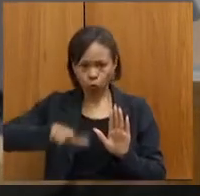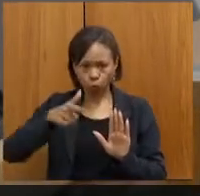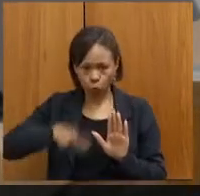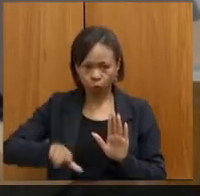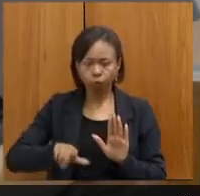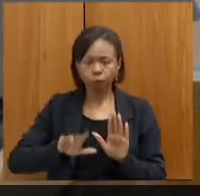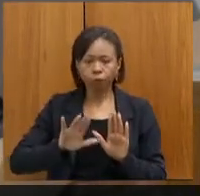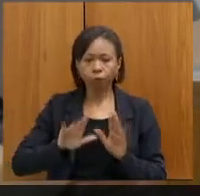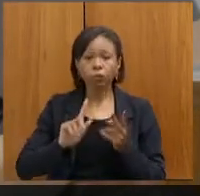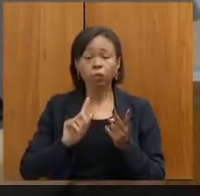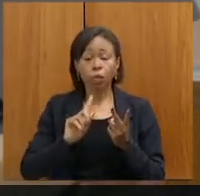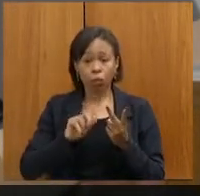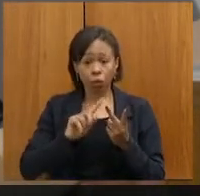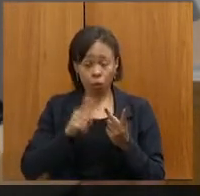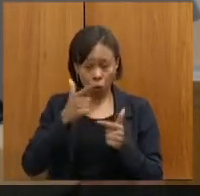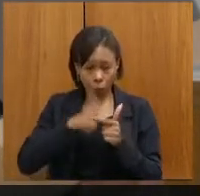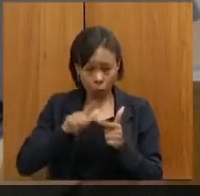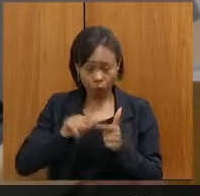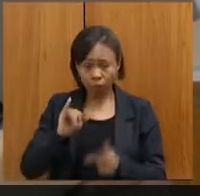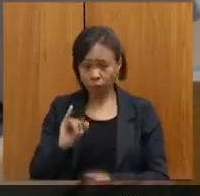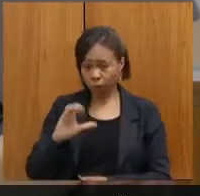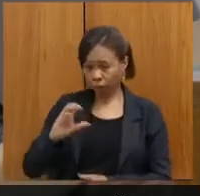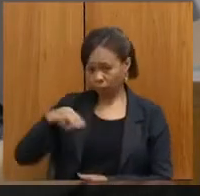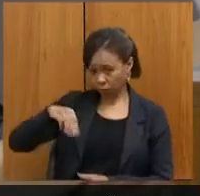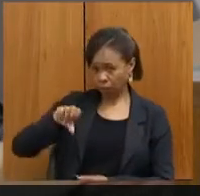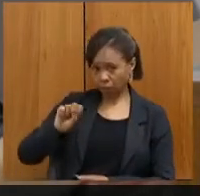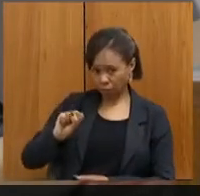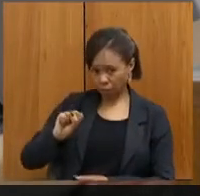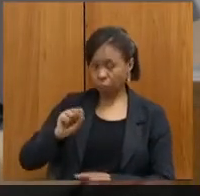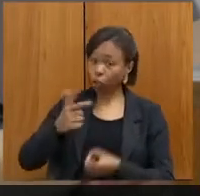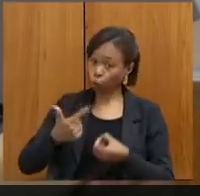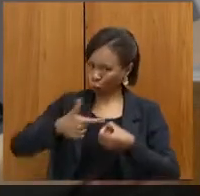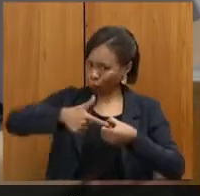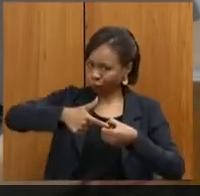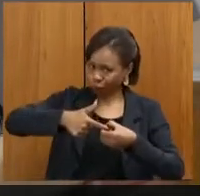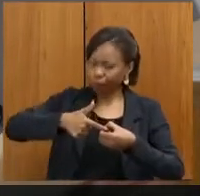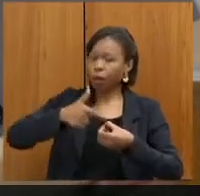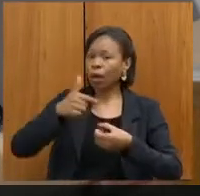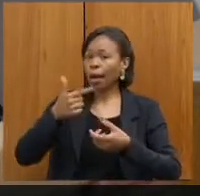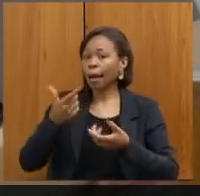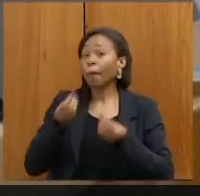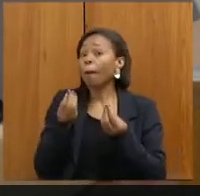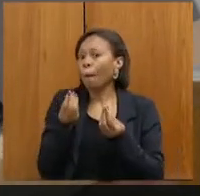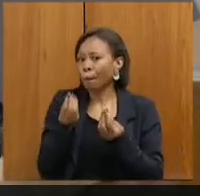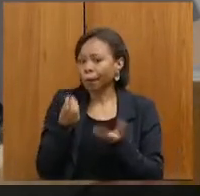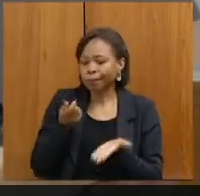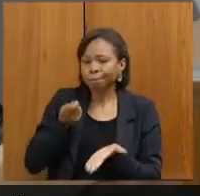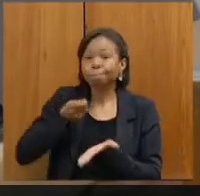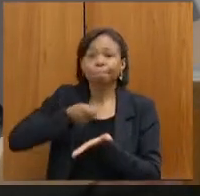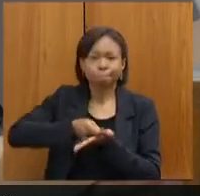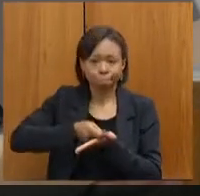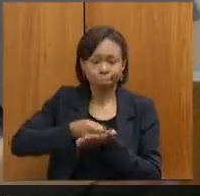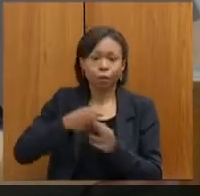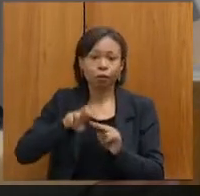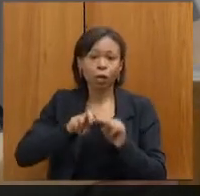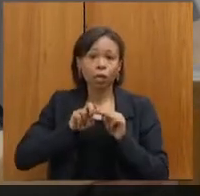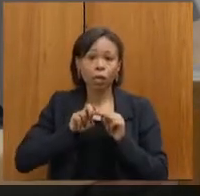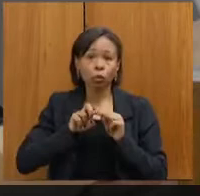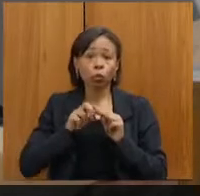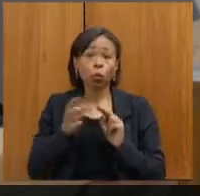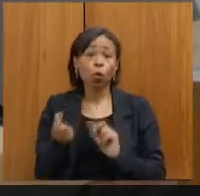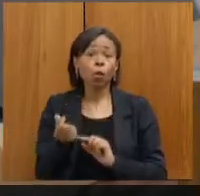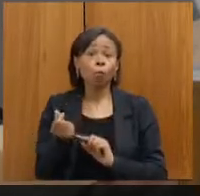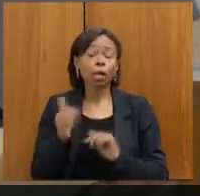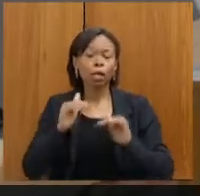o segundo o grande problema do ICMS sobre combustíveis é a forma em que é cobrado através do preço médio ponderado